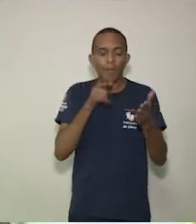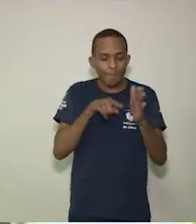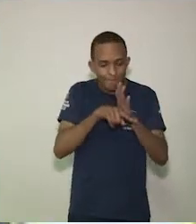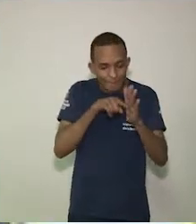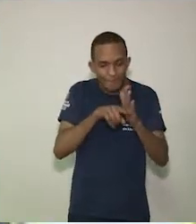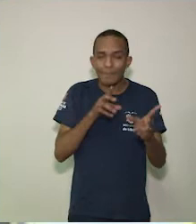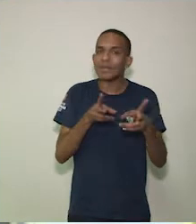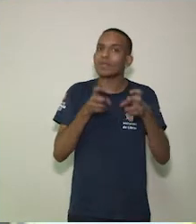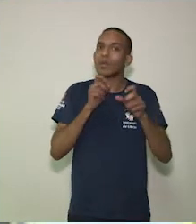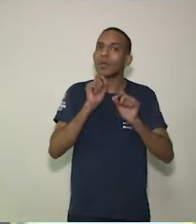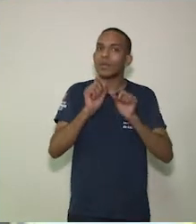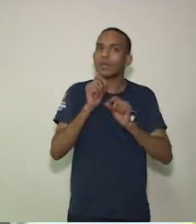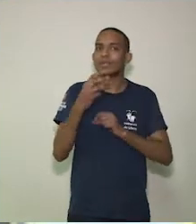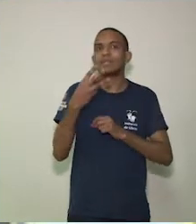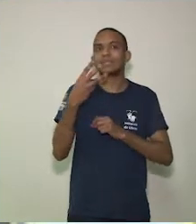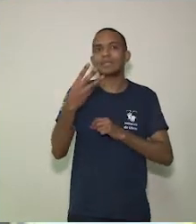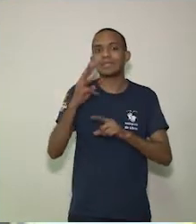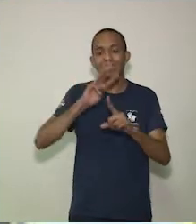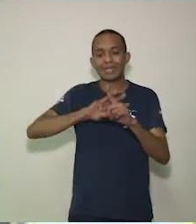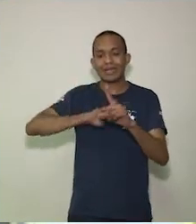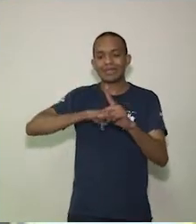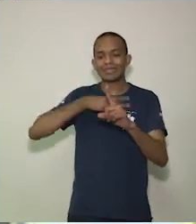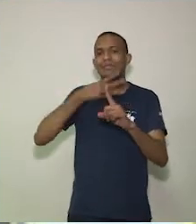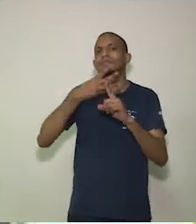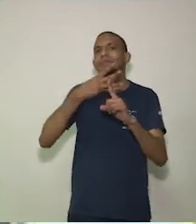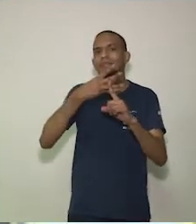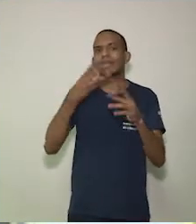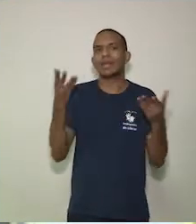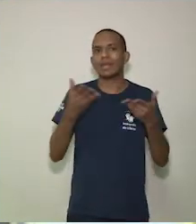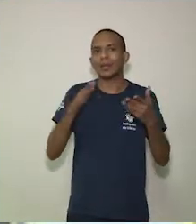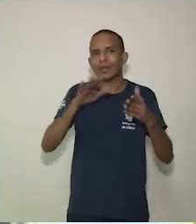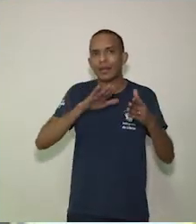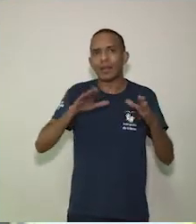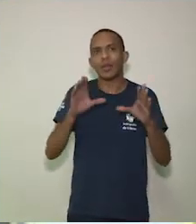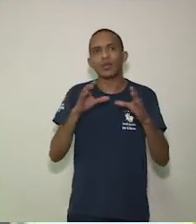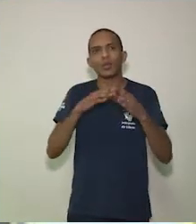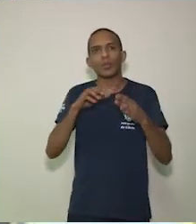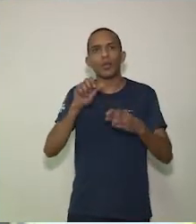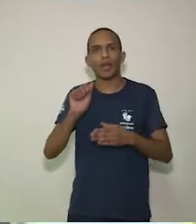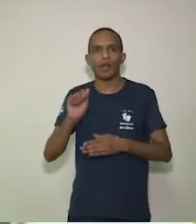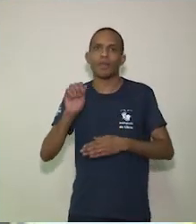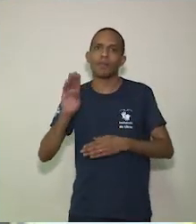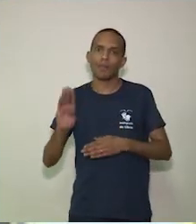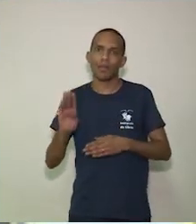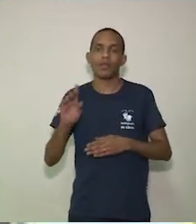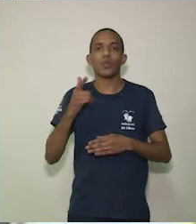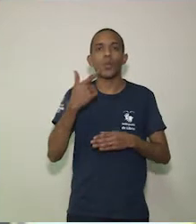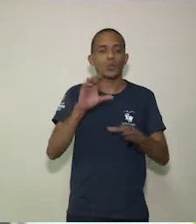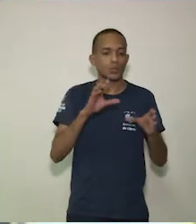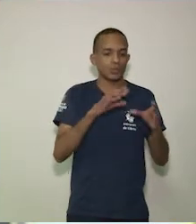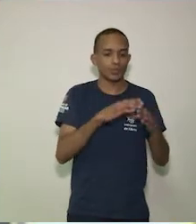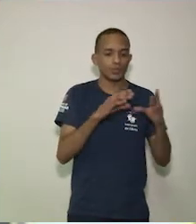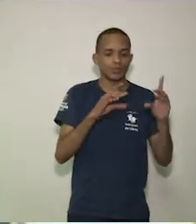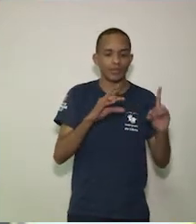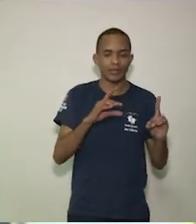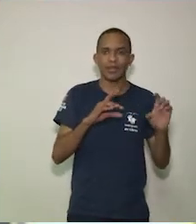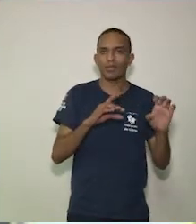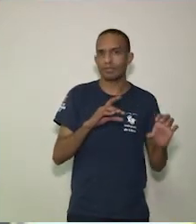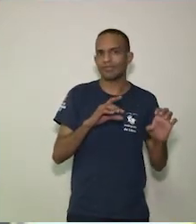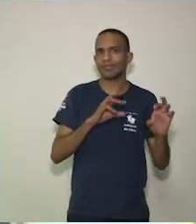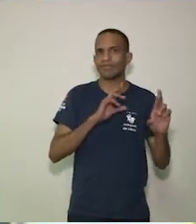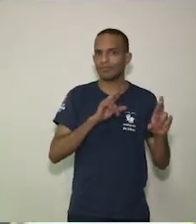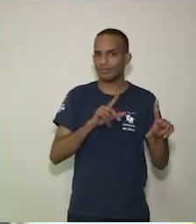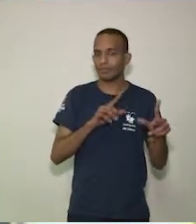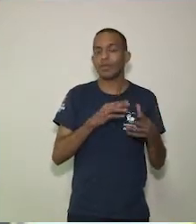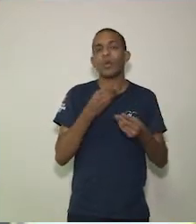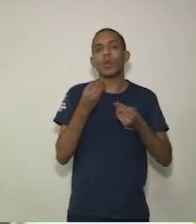uma incidência 3 vezes maior na classe A e B do que na classe D e E. E também